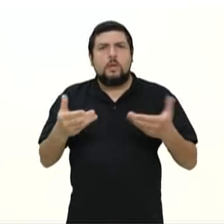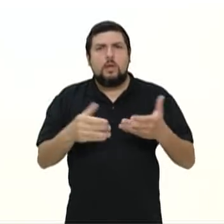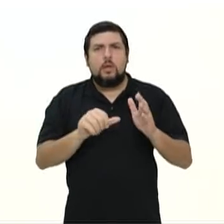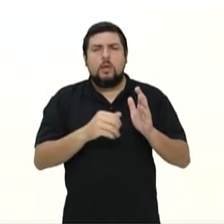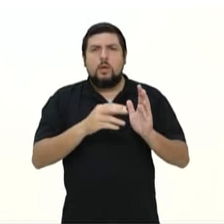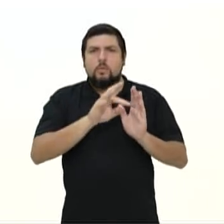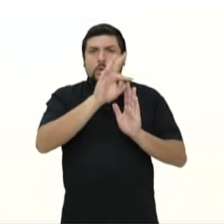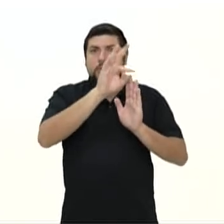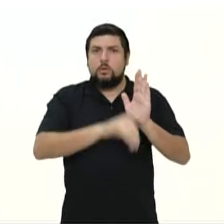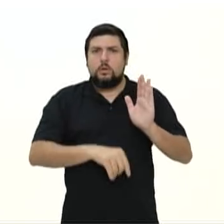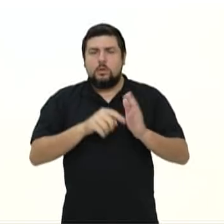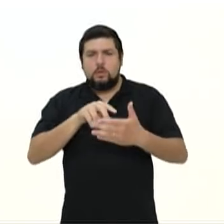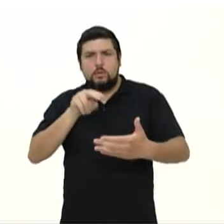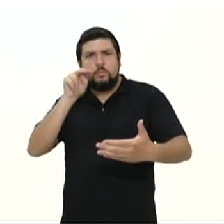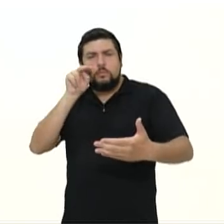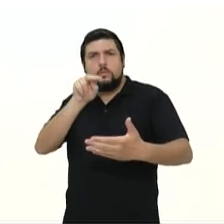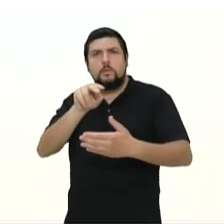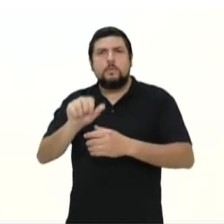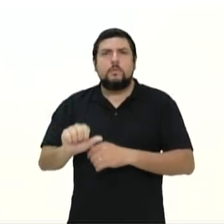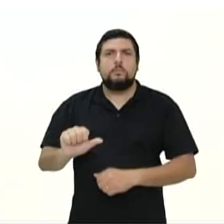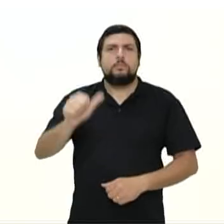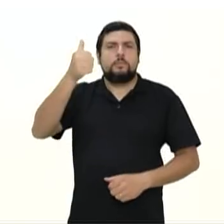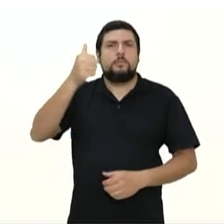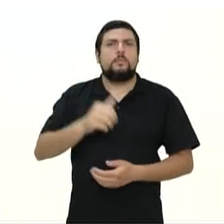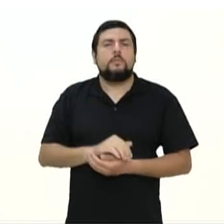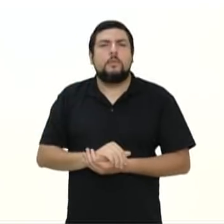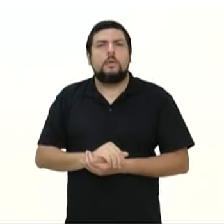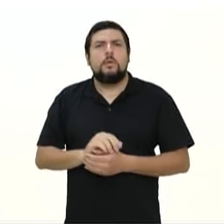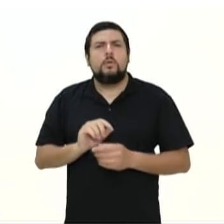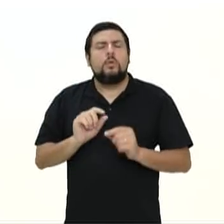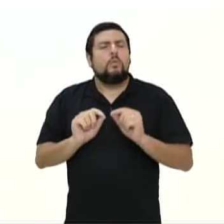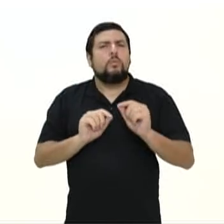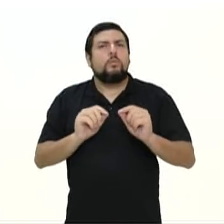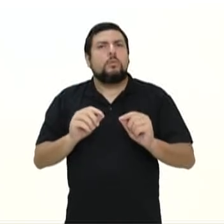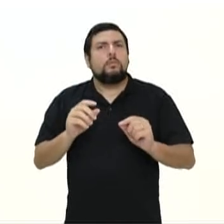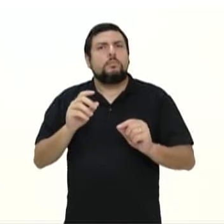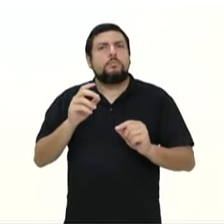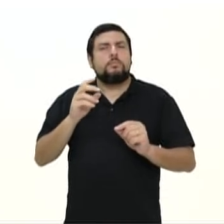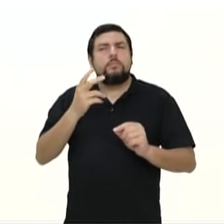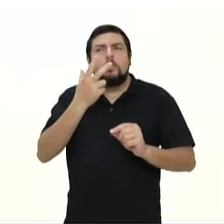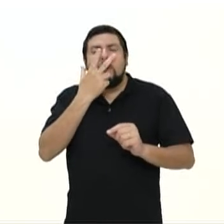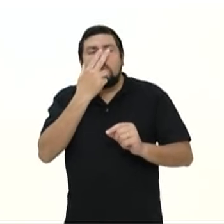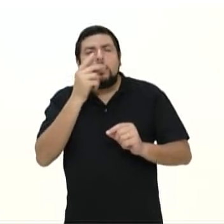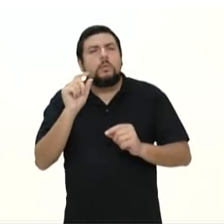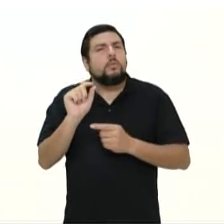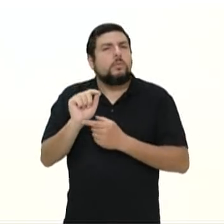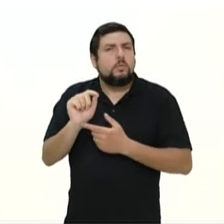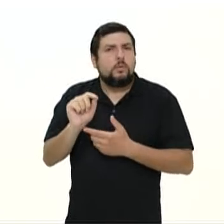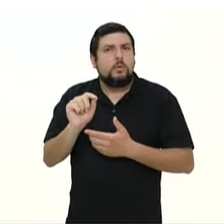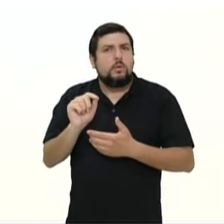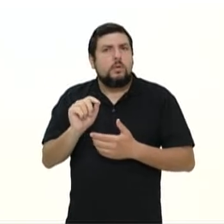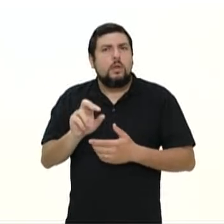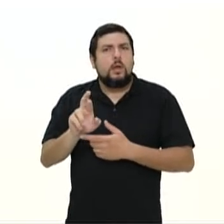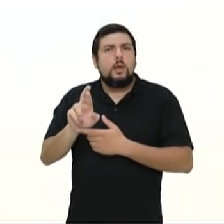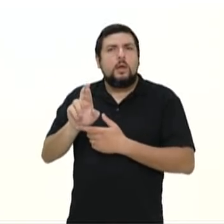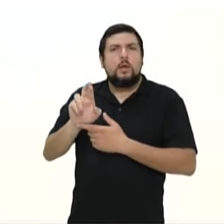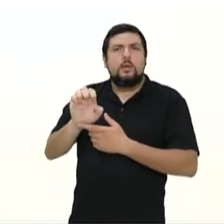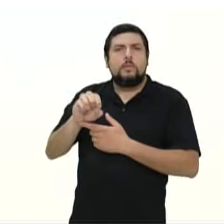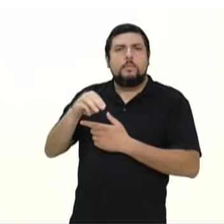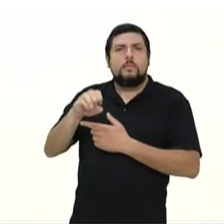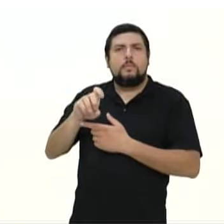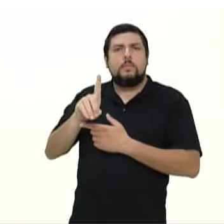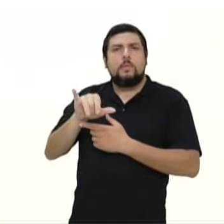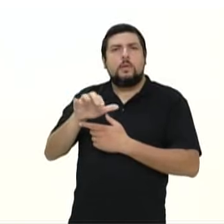ou na reportagem que eu acabei de ler, o que trouxe essa informação? Quando você escutou remediação, o que